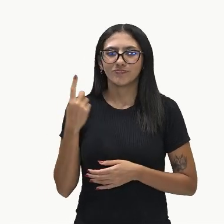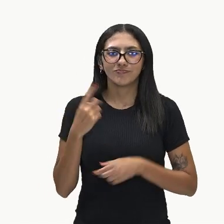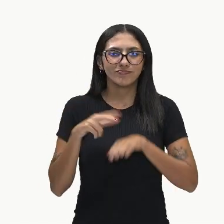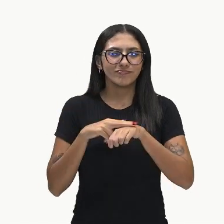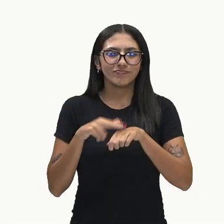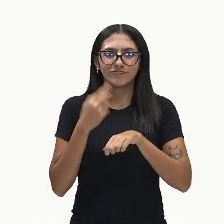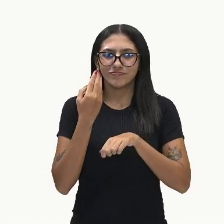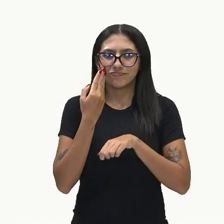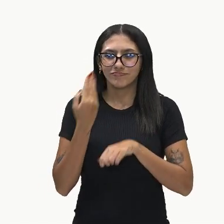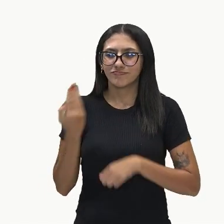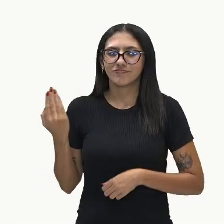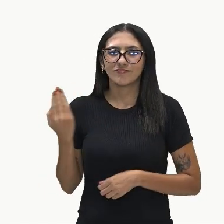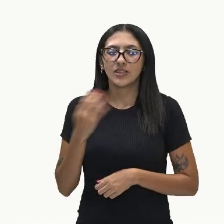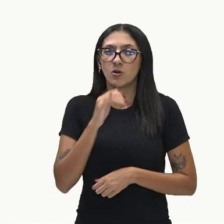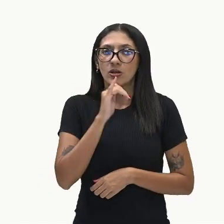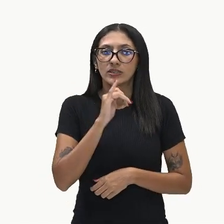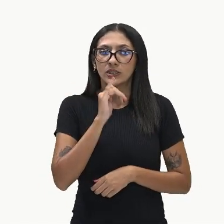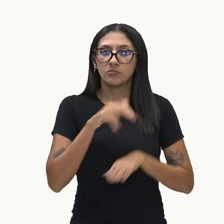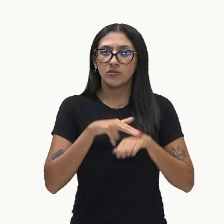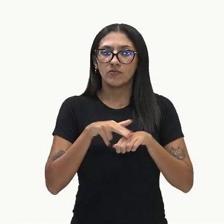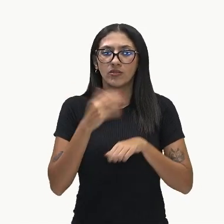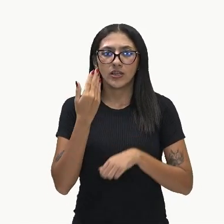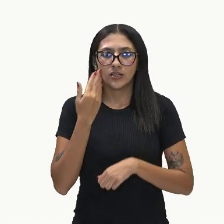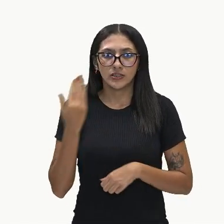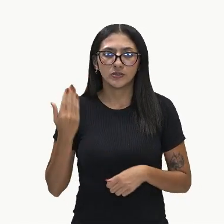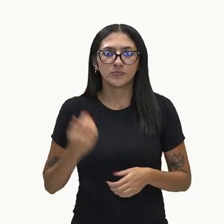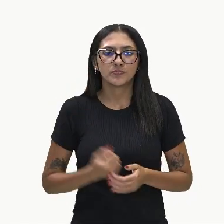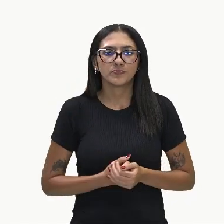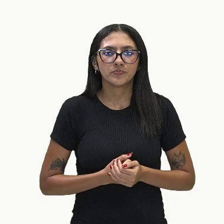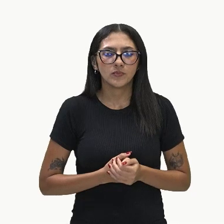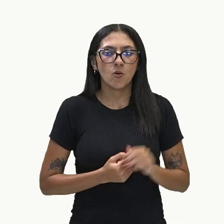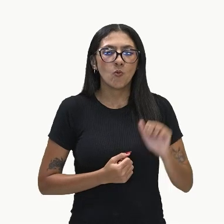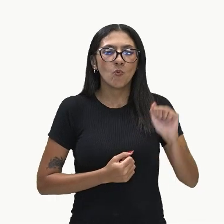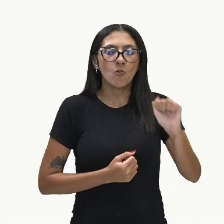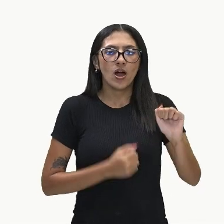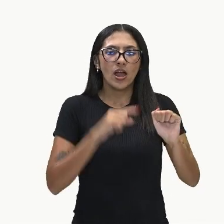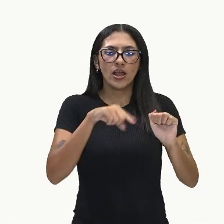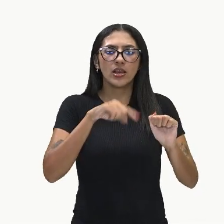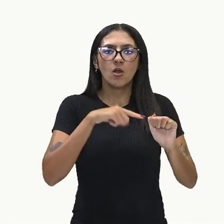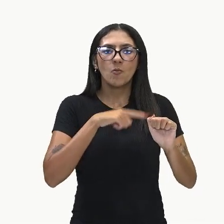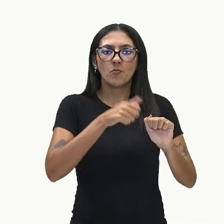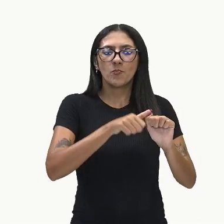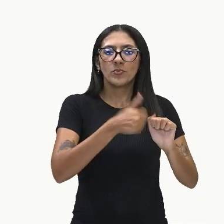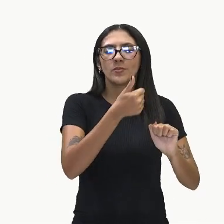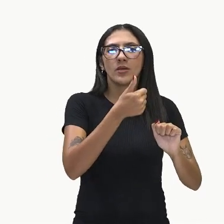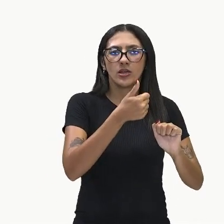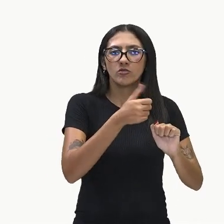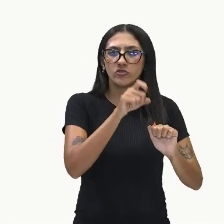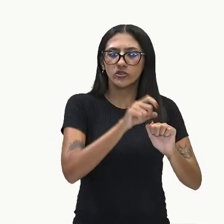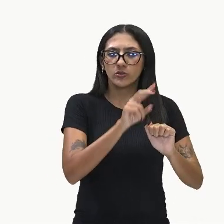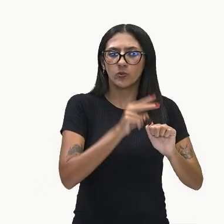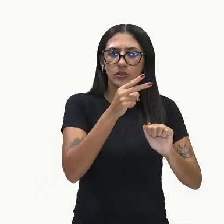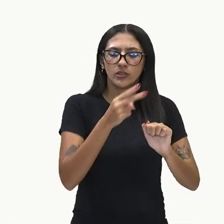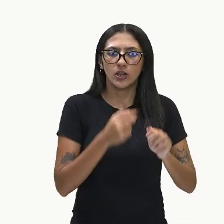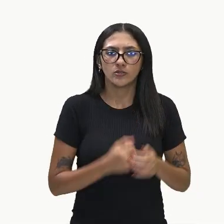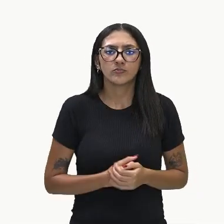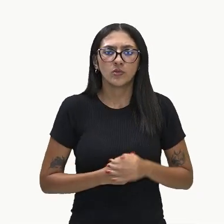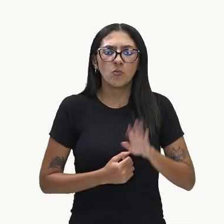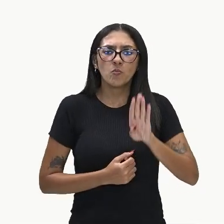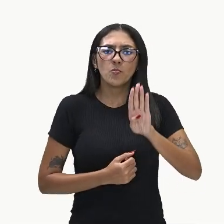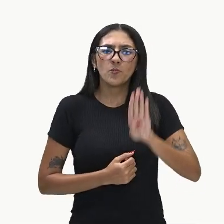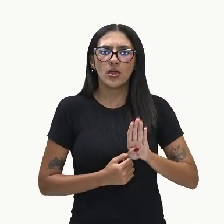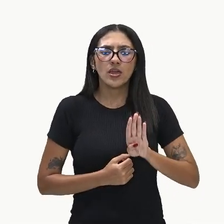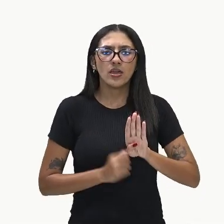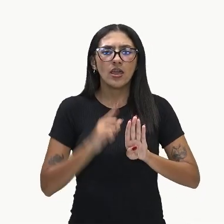nossa equação do segundo grau. O A é sempre o termo que acompanha o x ao quadrado. O B é sempre o termo